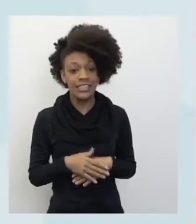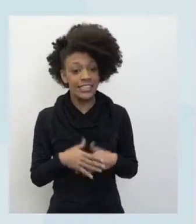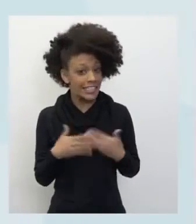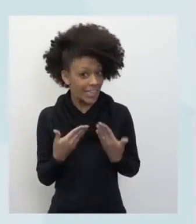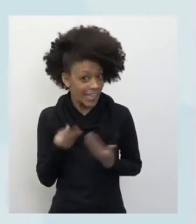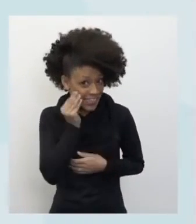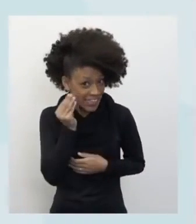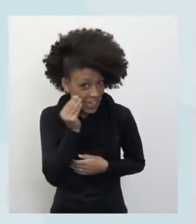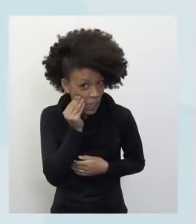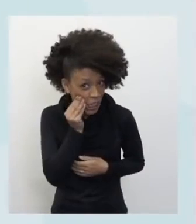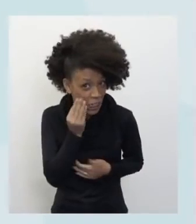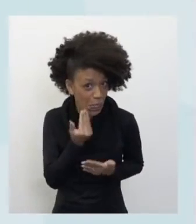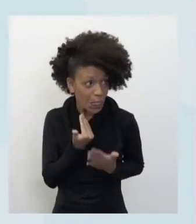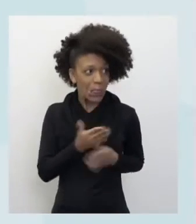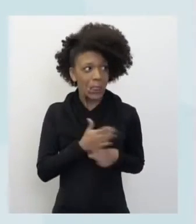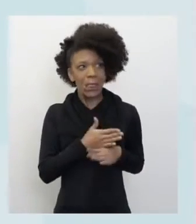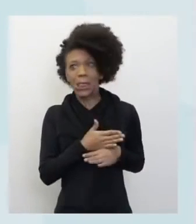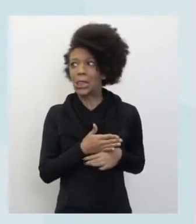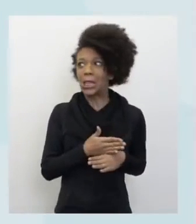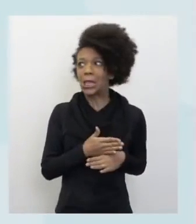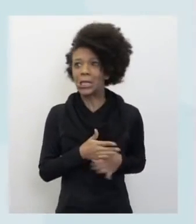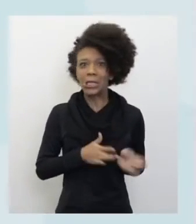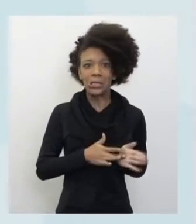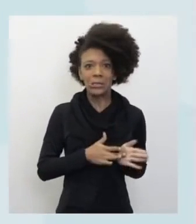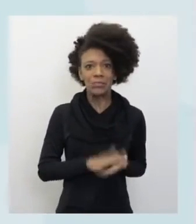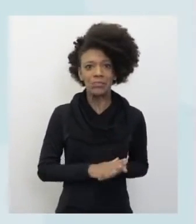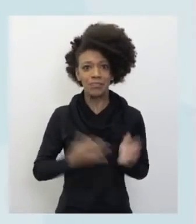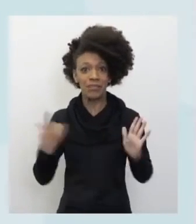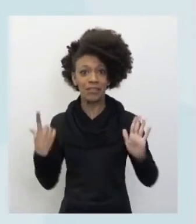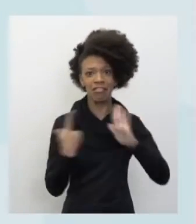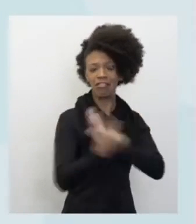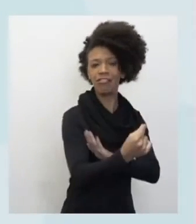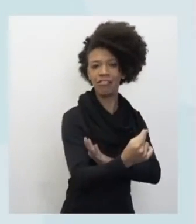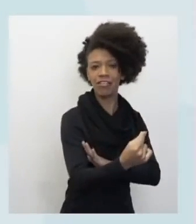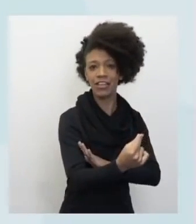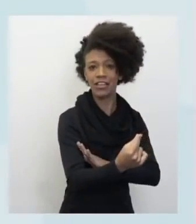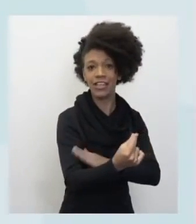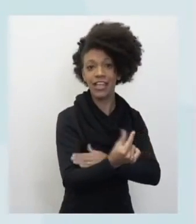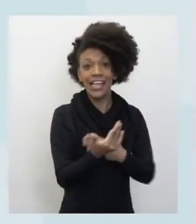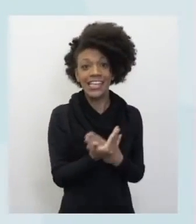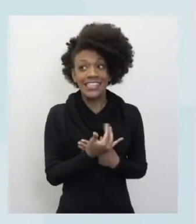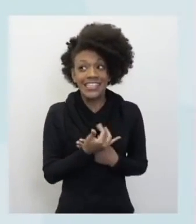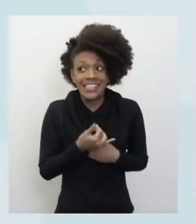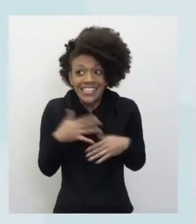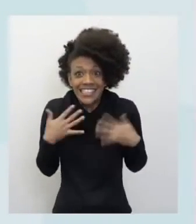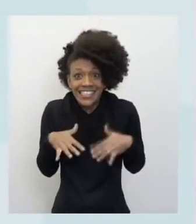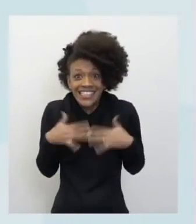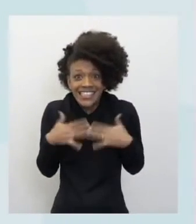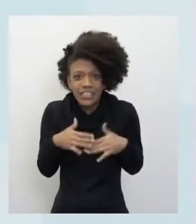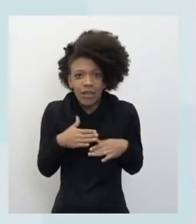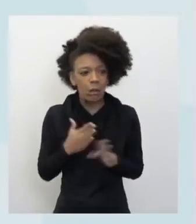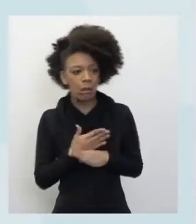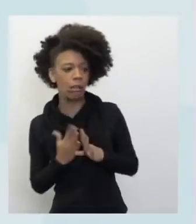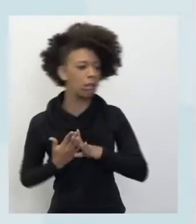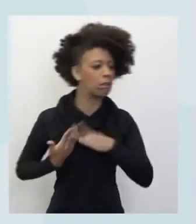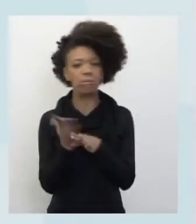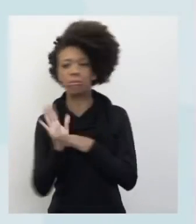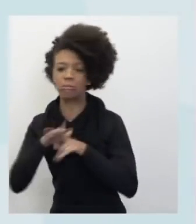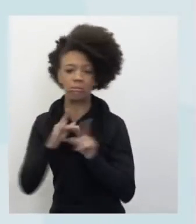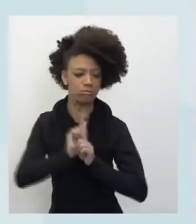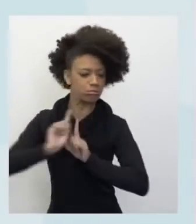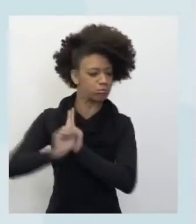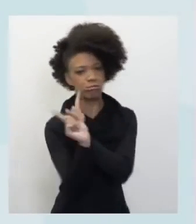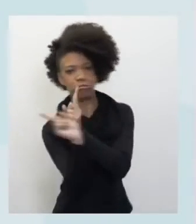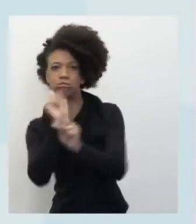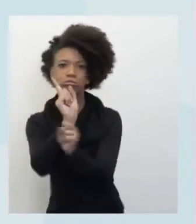de escapar do flagrante, o pescador sai correndo e, sem querer, vai esbarrando e empurrando alguns